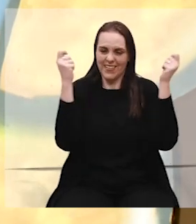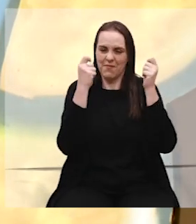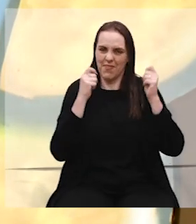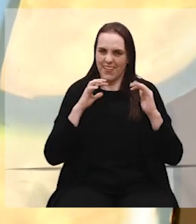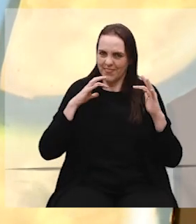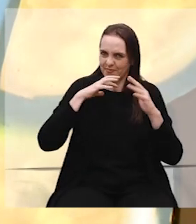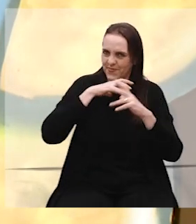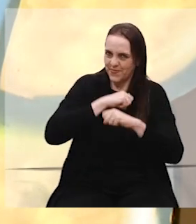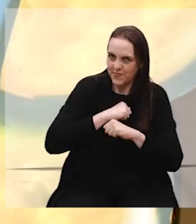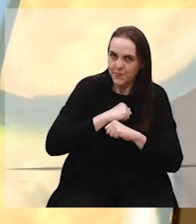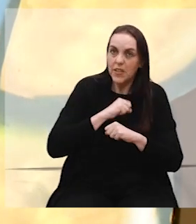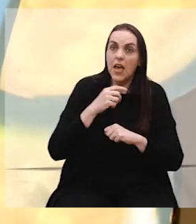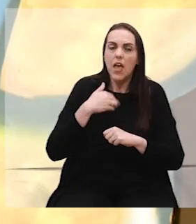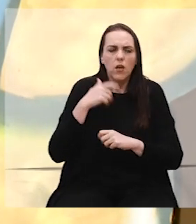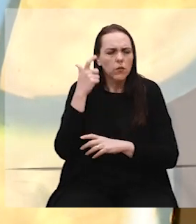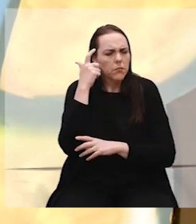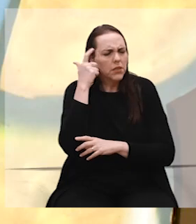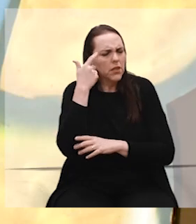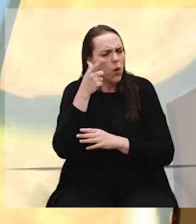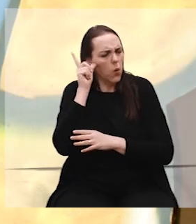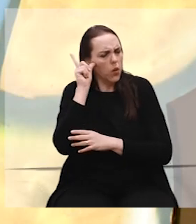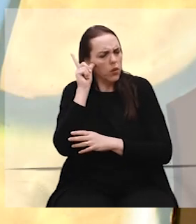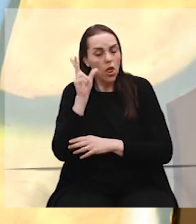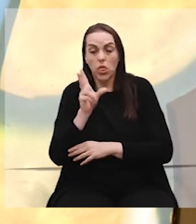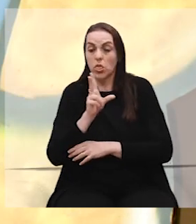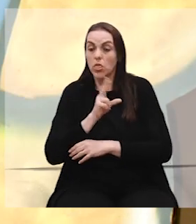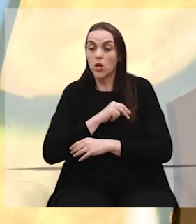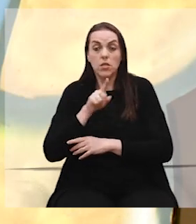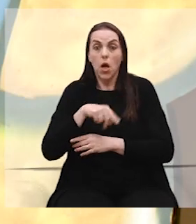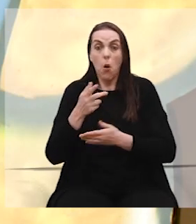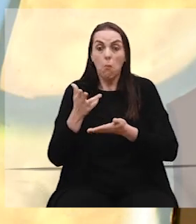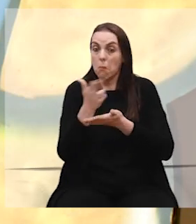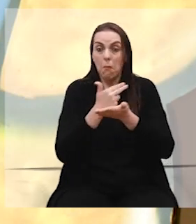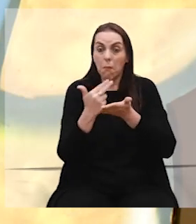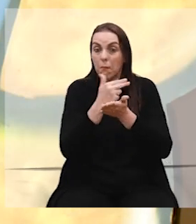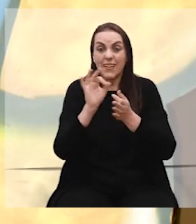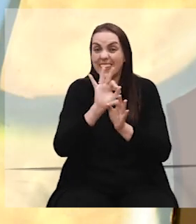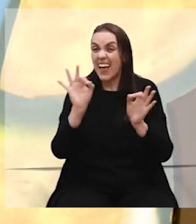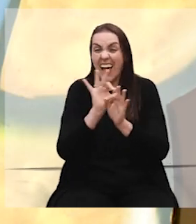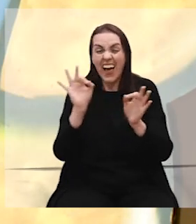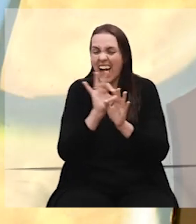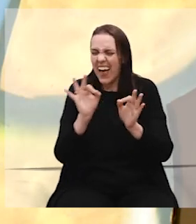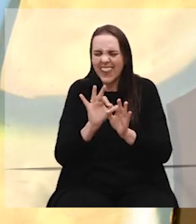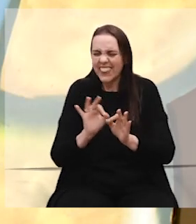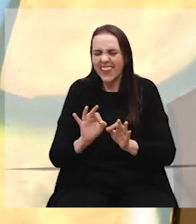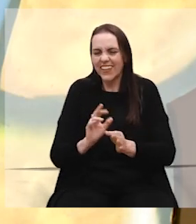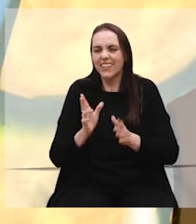dos Bichos, e eu estava pensando ontem, gente, eu não botei nenhum